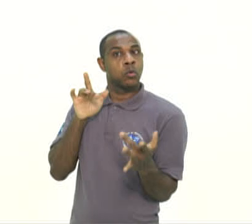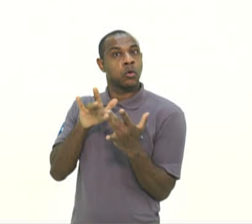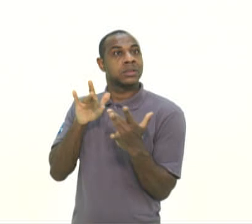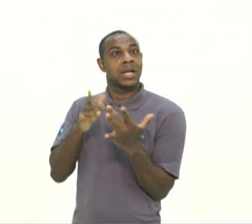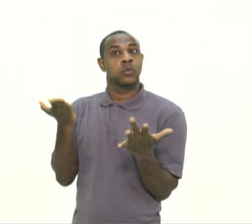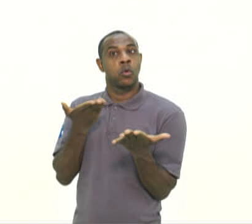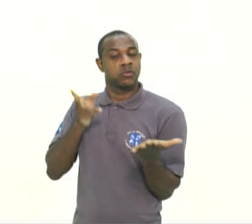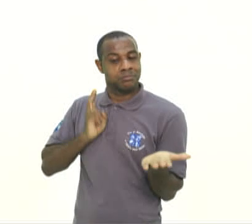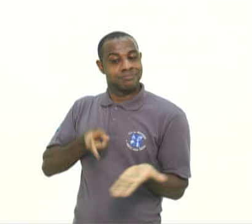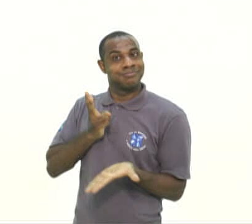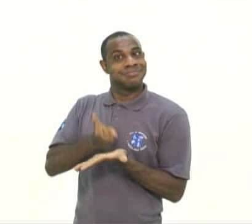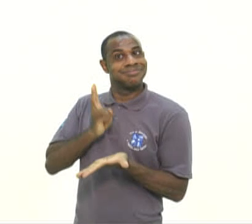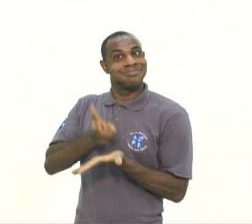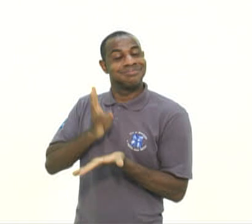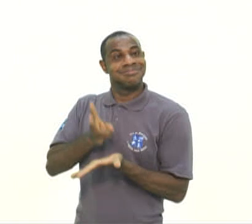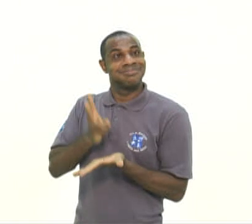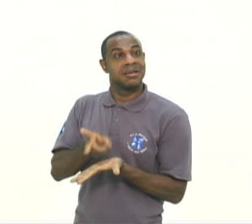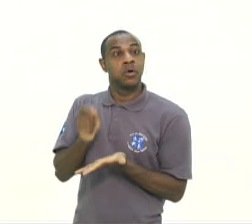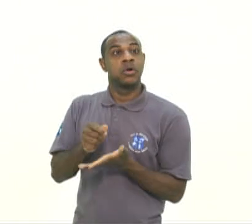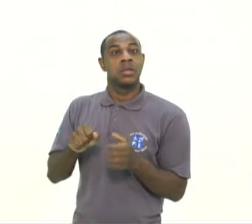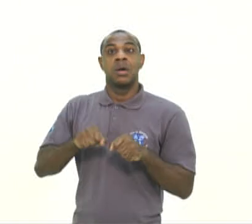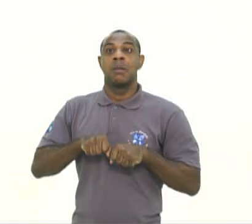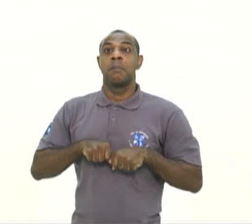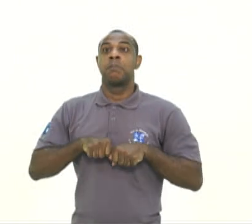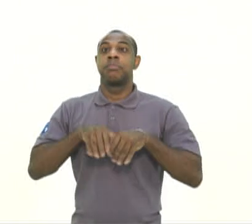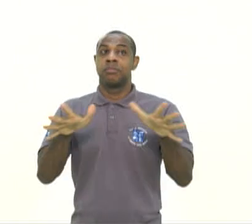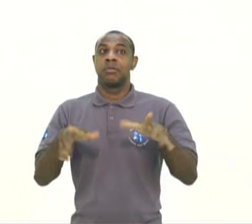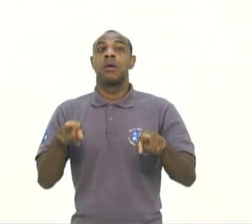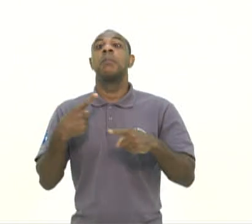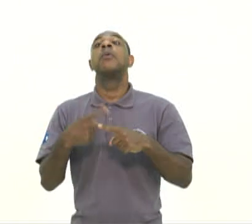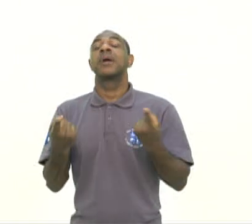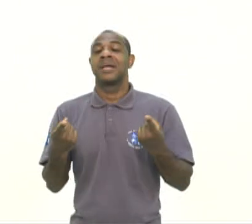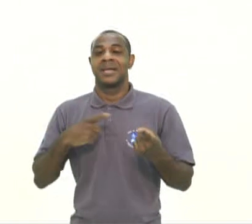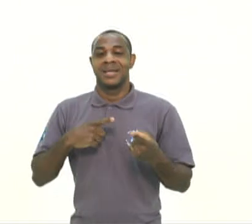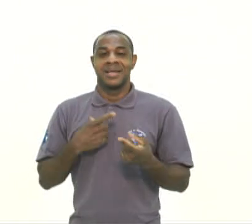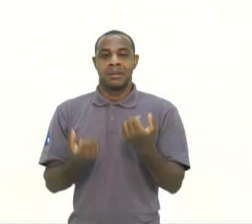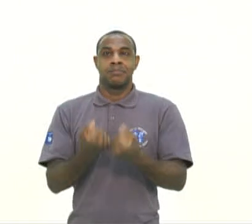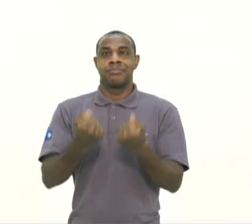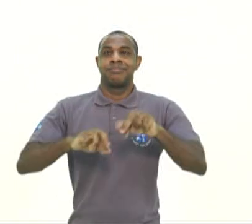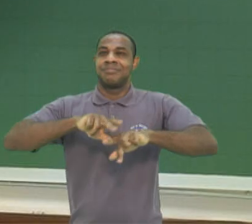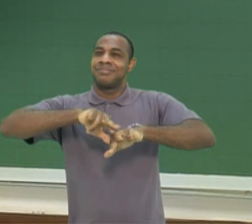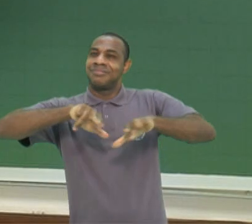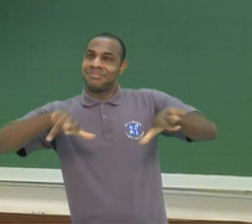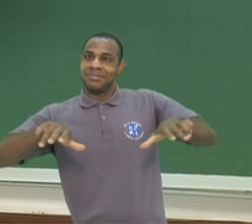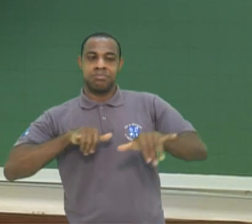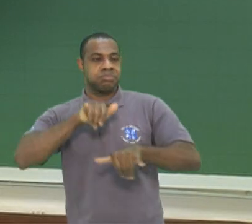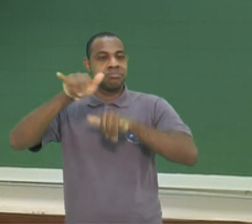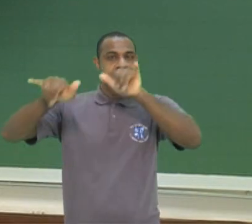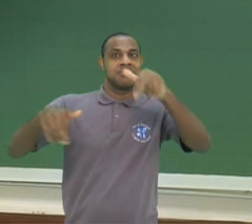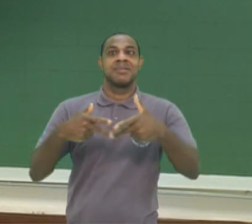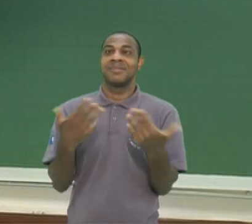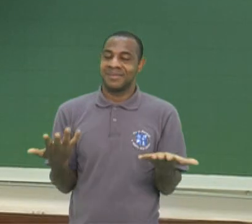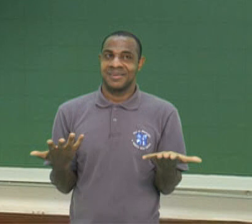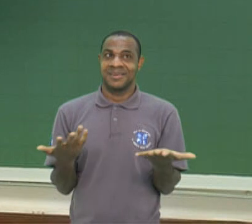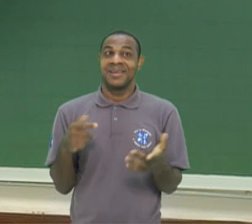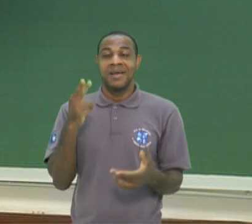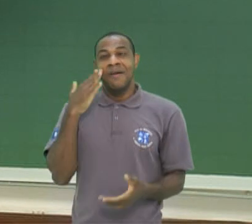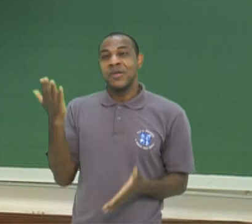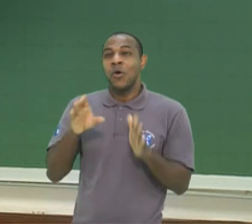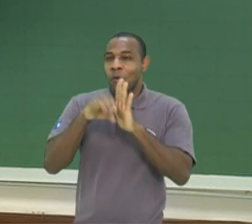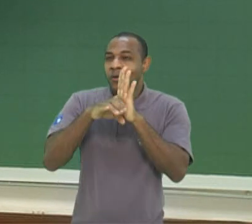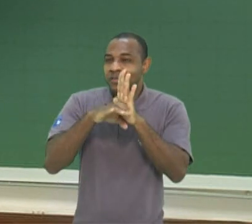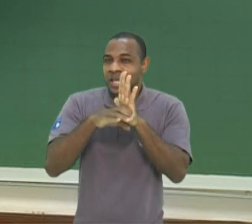constante e isso proporcionado pelas redes de transporte. Percebam aqui o conceito de globalização bem